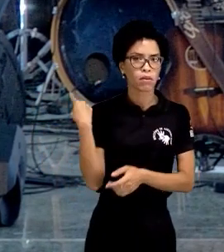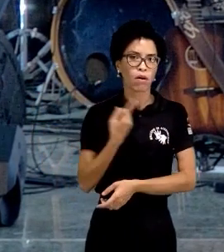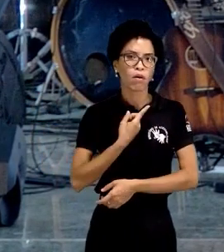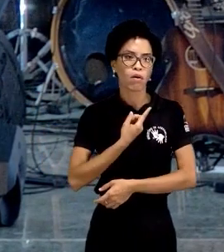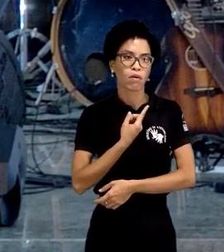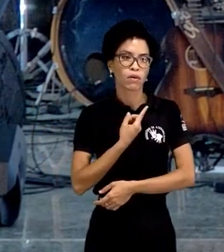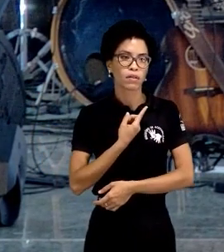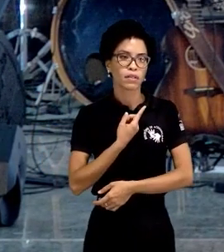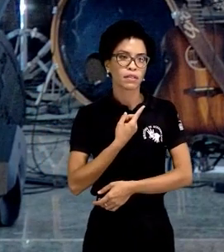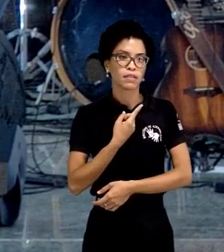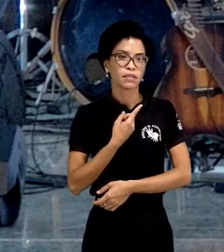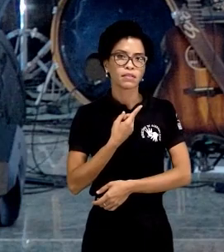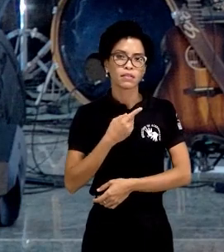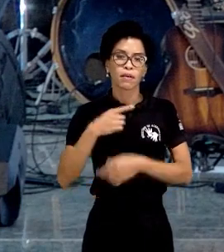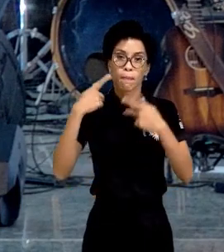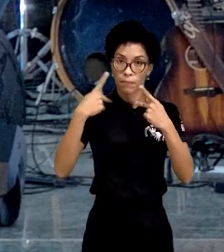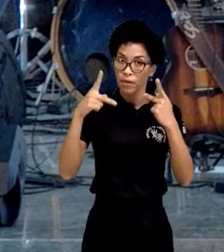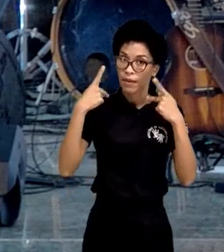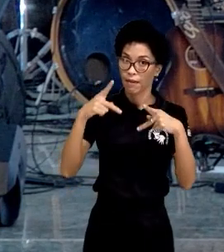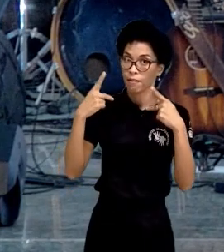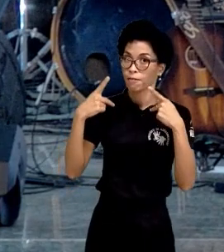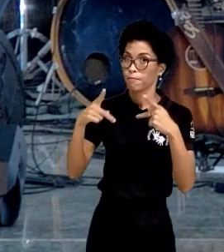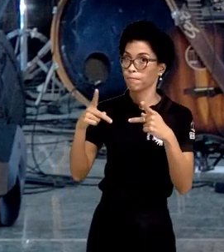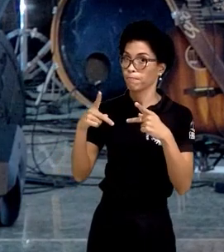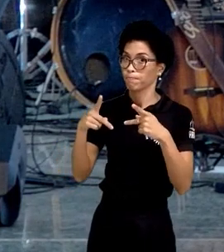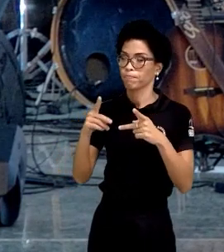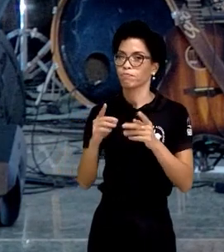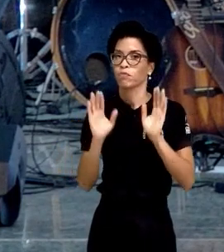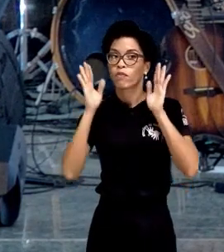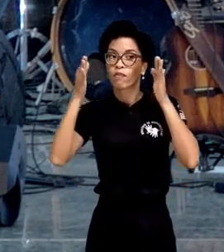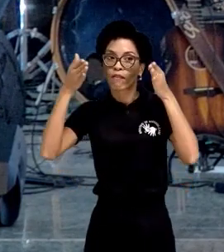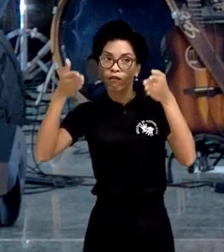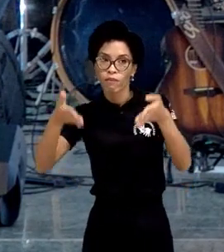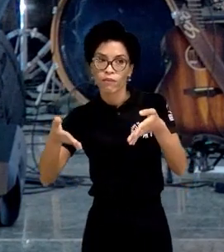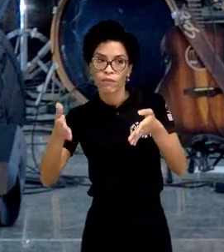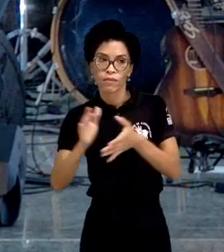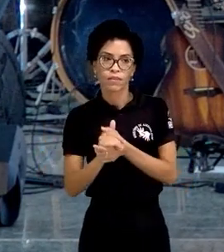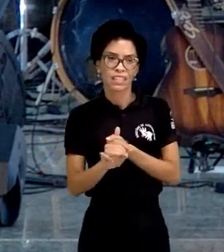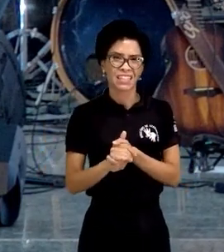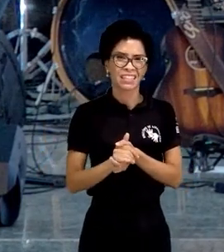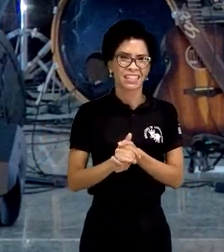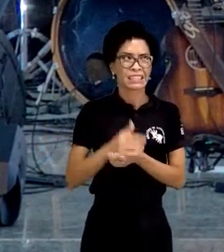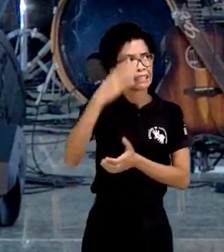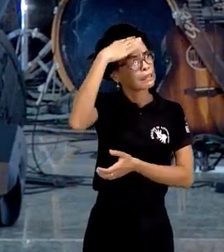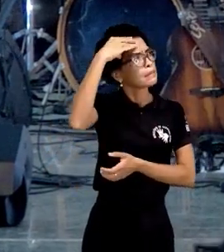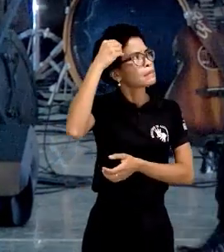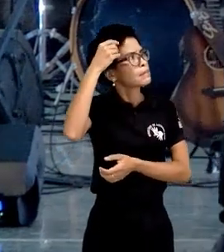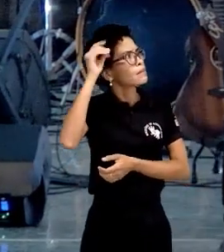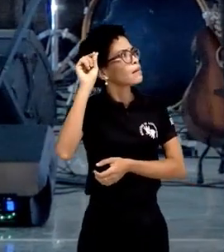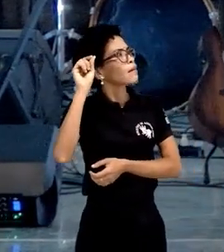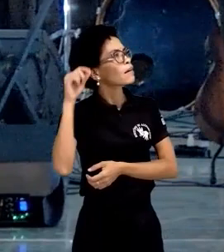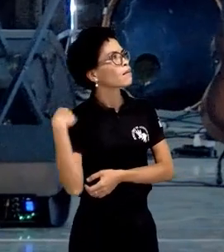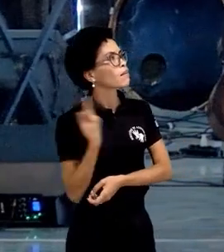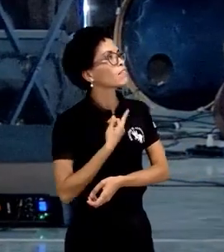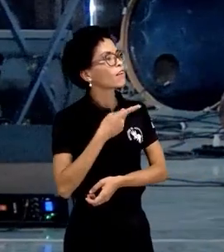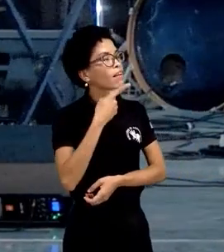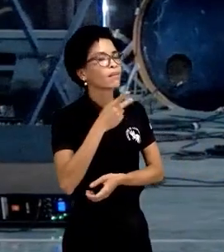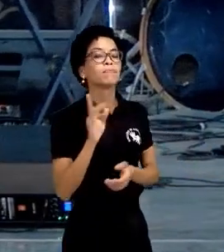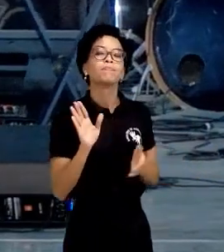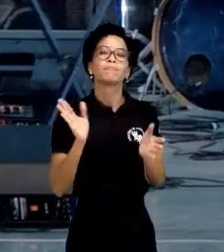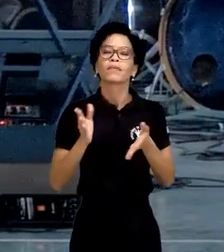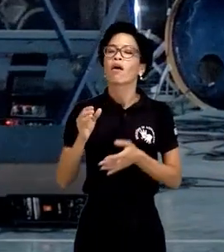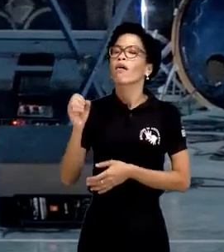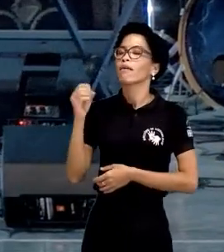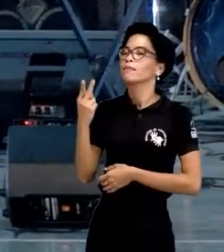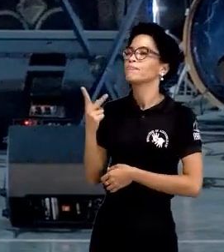Eu não estou brincando não, deu um branco. Ah tá, foi isso mesmo. Hoje pela manhã, ó, tá vendo? Não